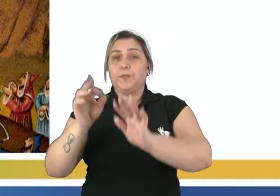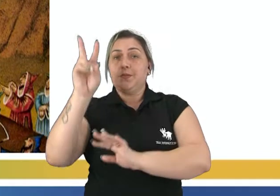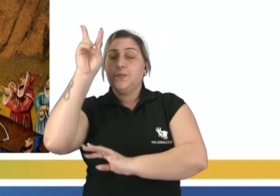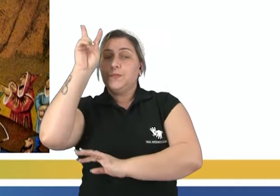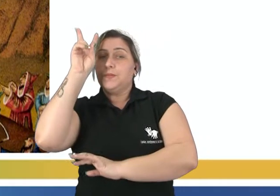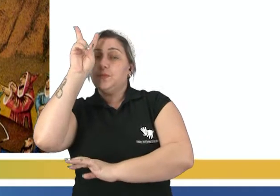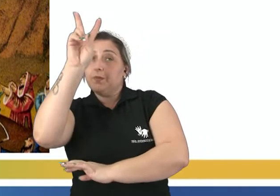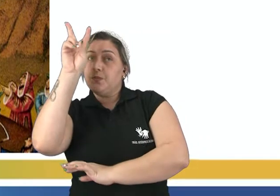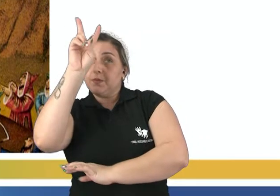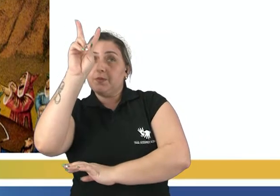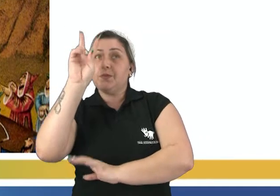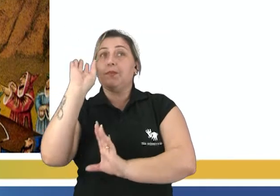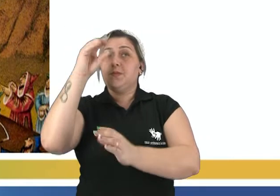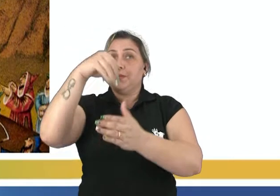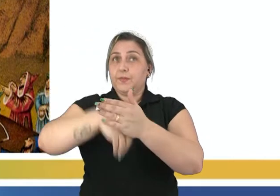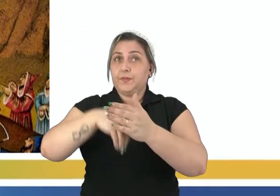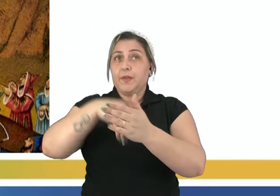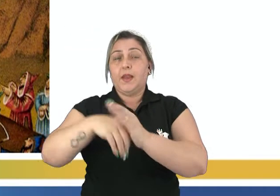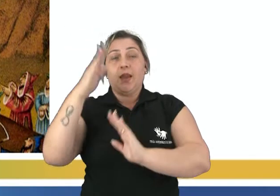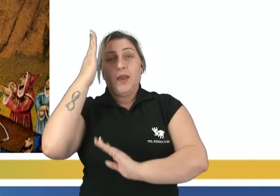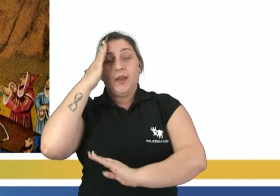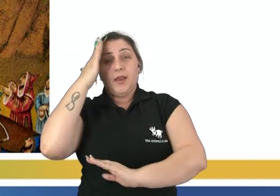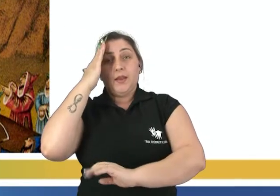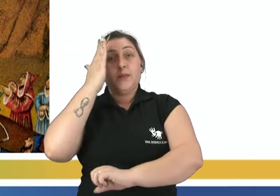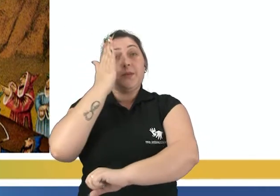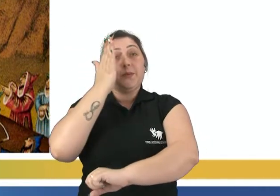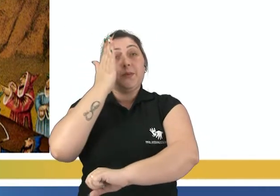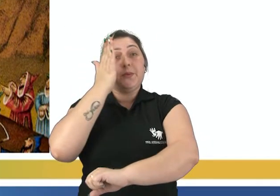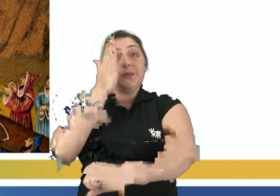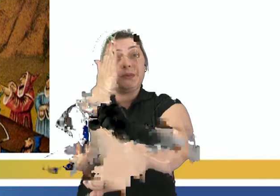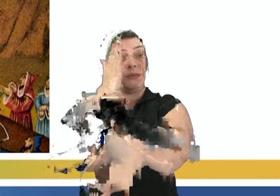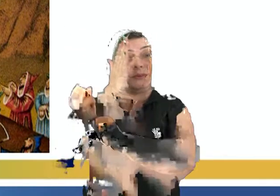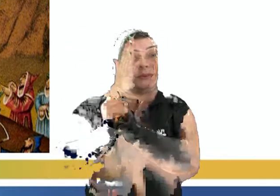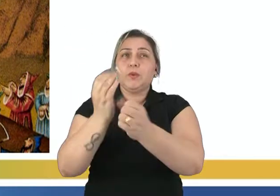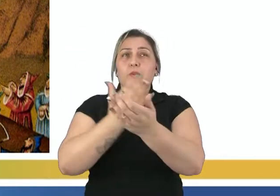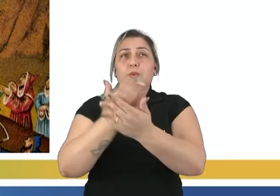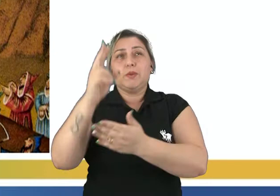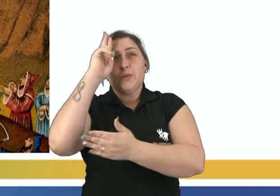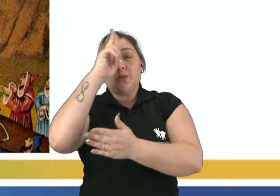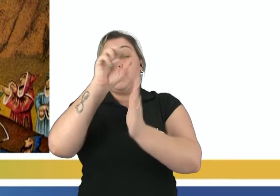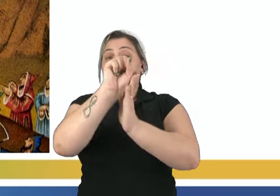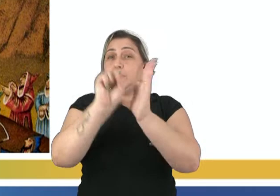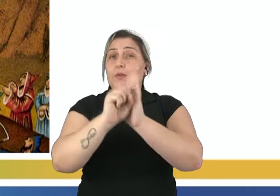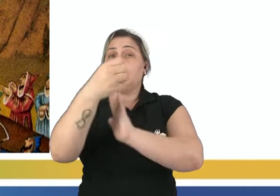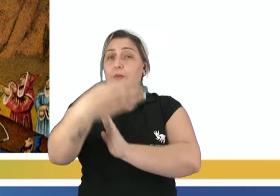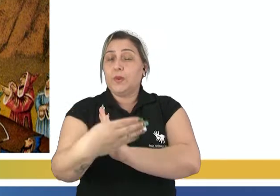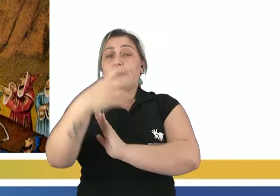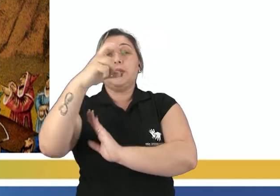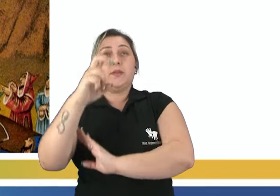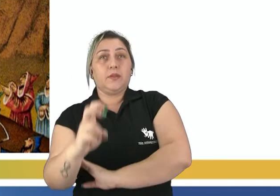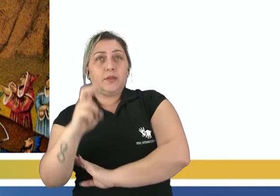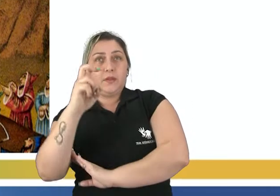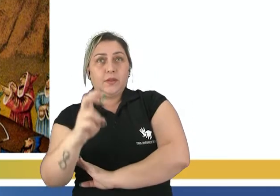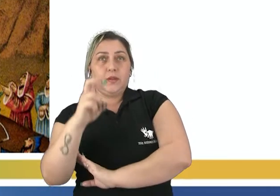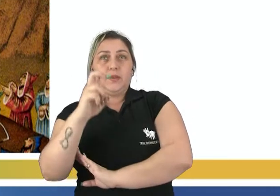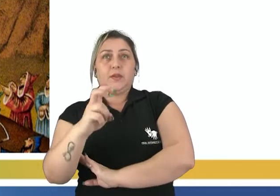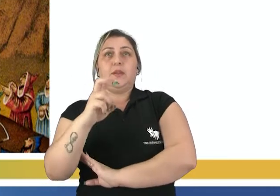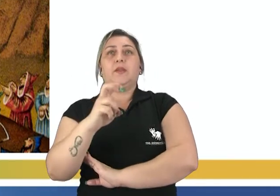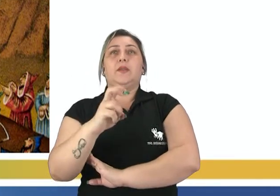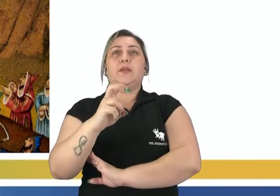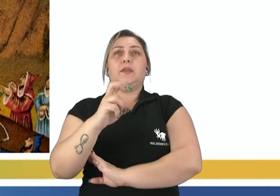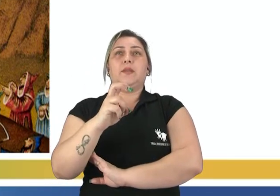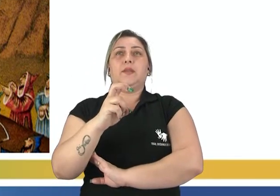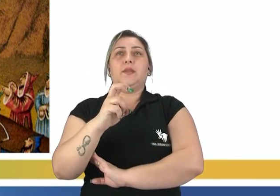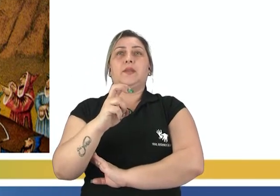qual está inserido. O período que compreende a Idade Média abarca aproximadamente um milênio da história e começa durante